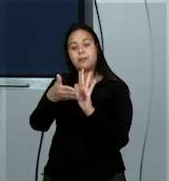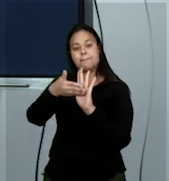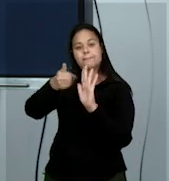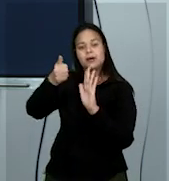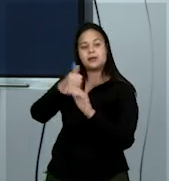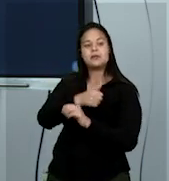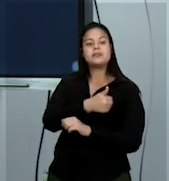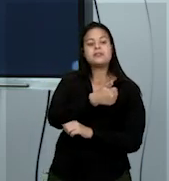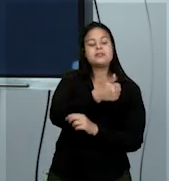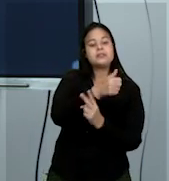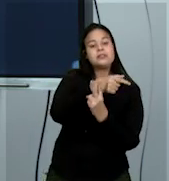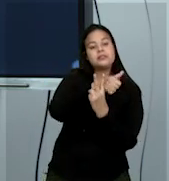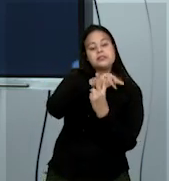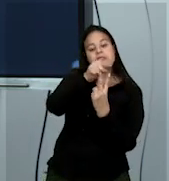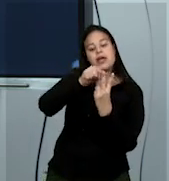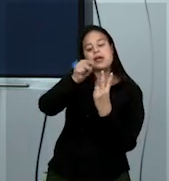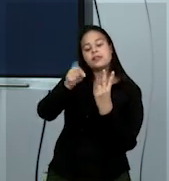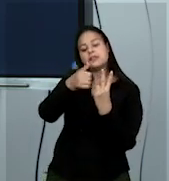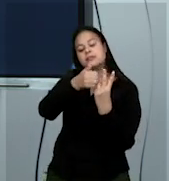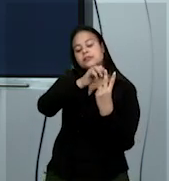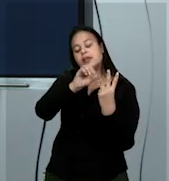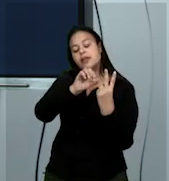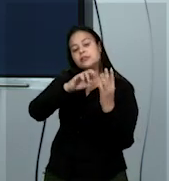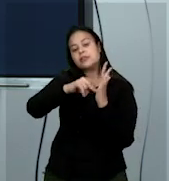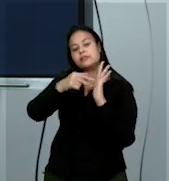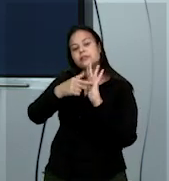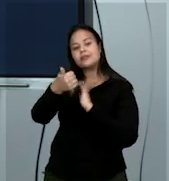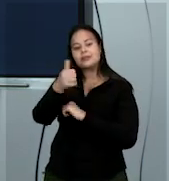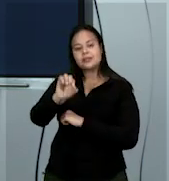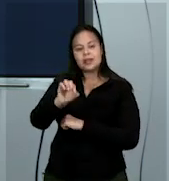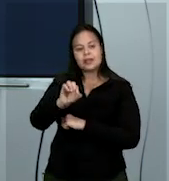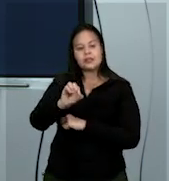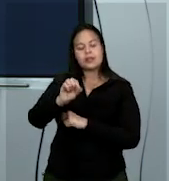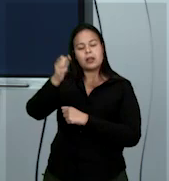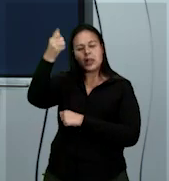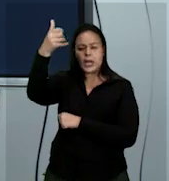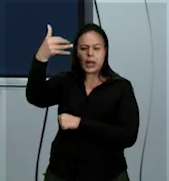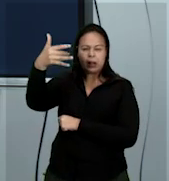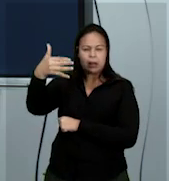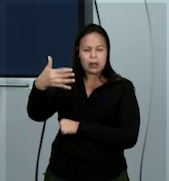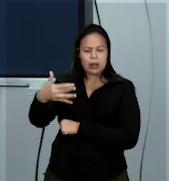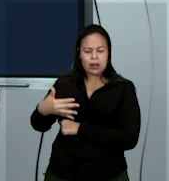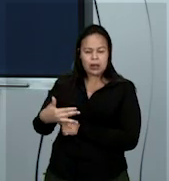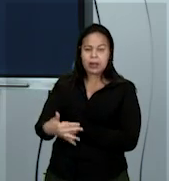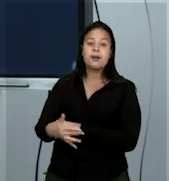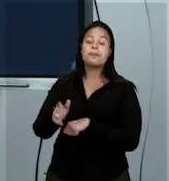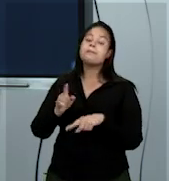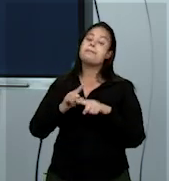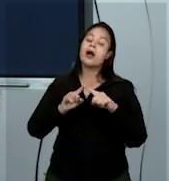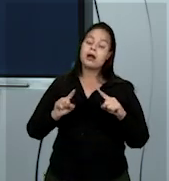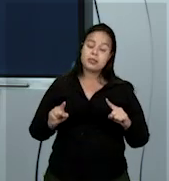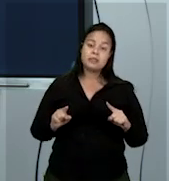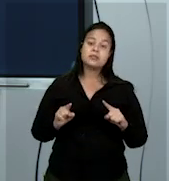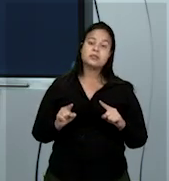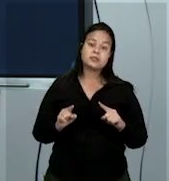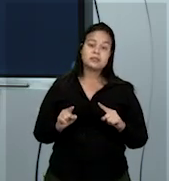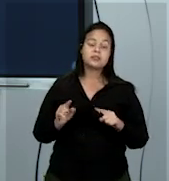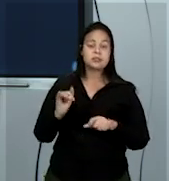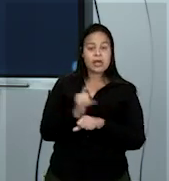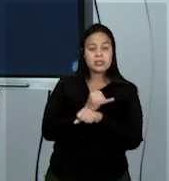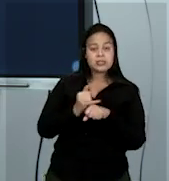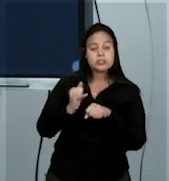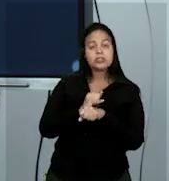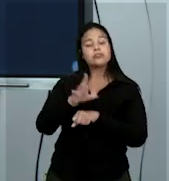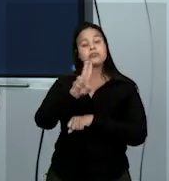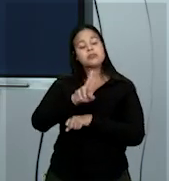raiz de 100 é 10. Dá um pouquinho mais de trabalho do que o outro método que eu fiz, mas é um método que você pode